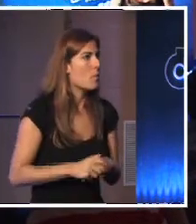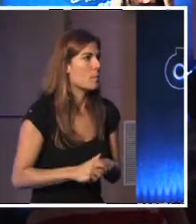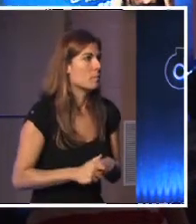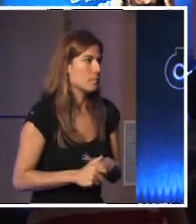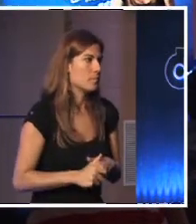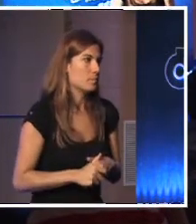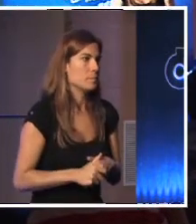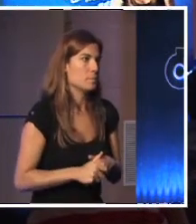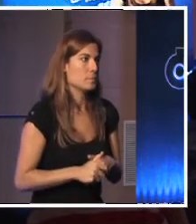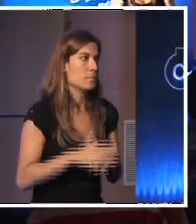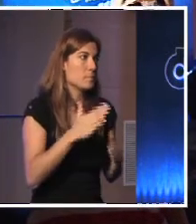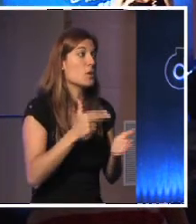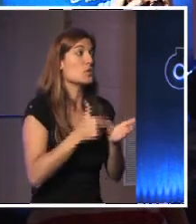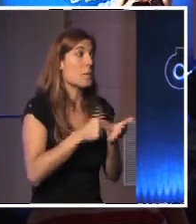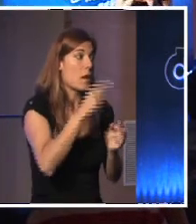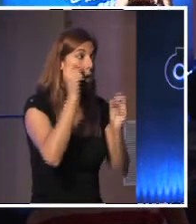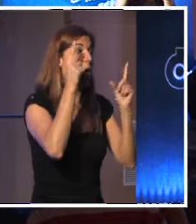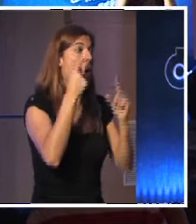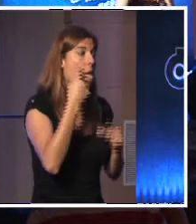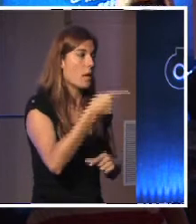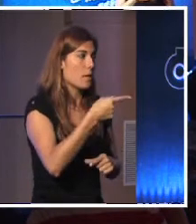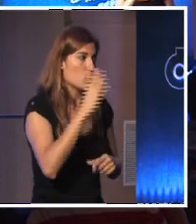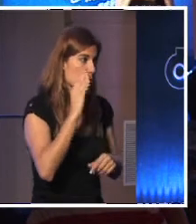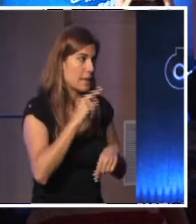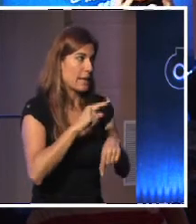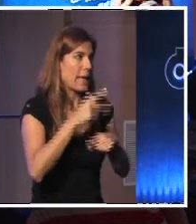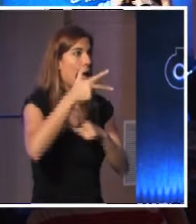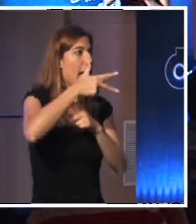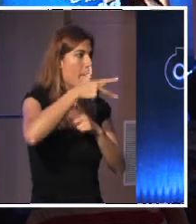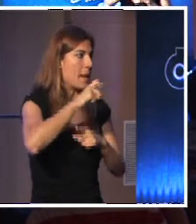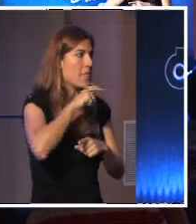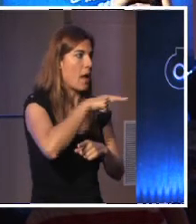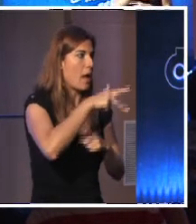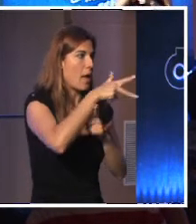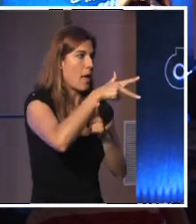Por isso, vamos esperar que ela acorde. Não sei se temos a câmara que nos possa dar o